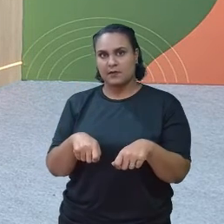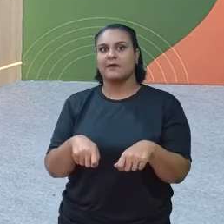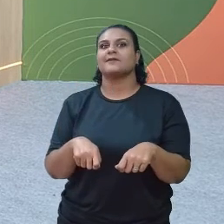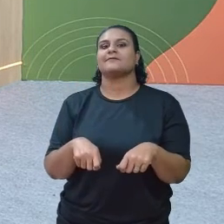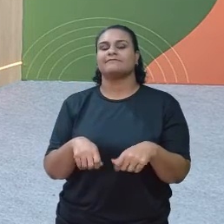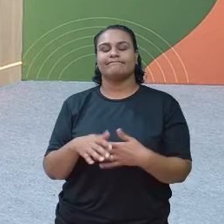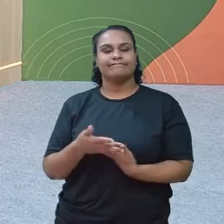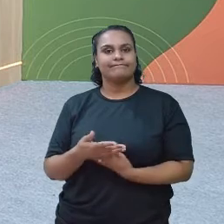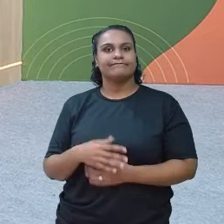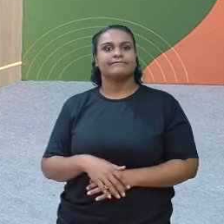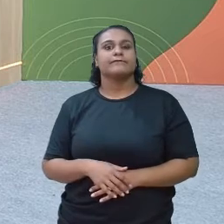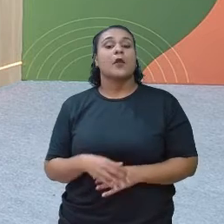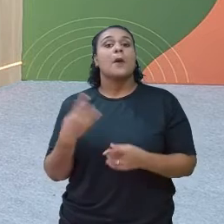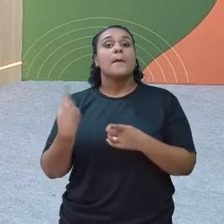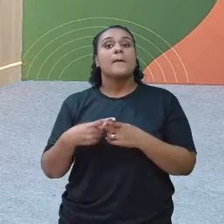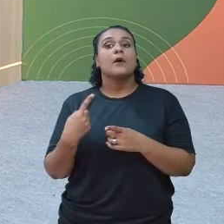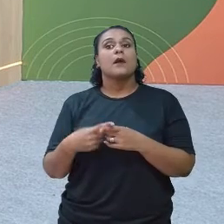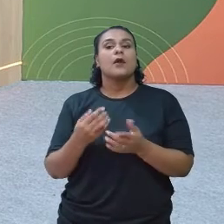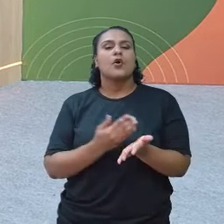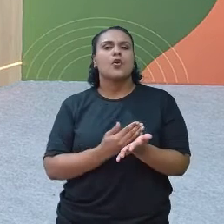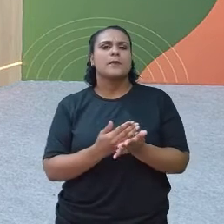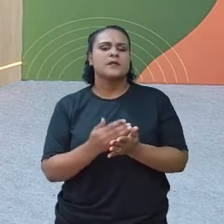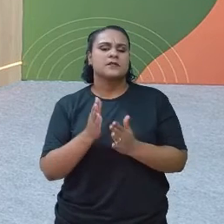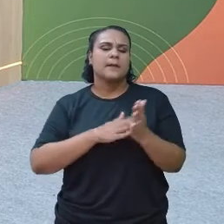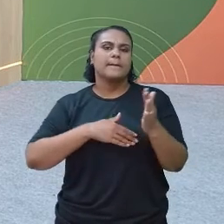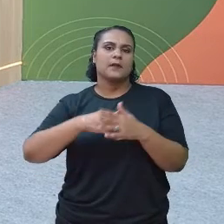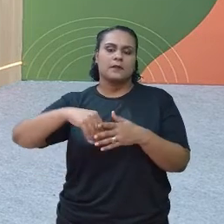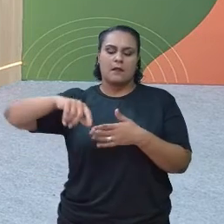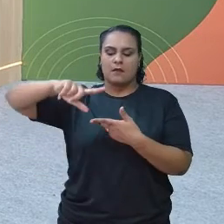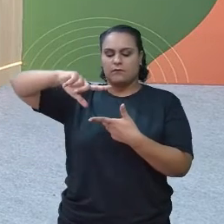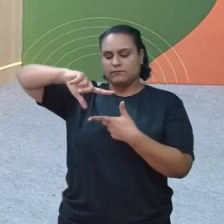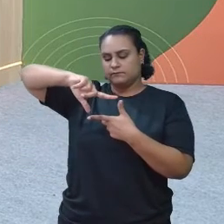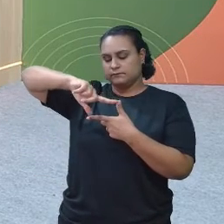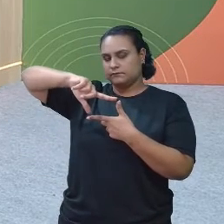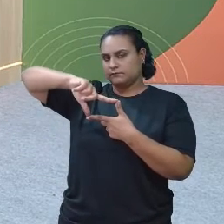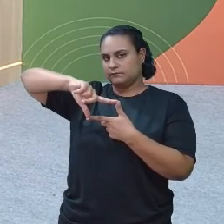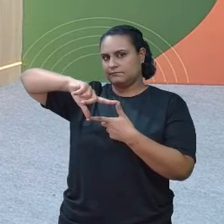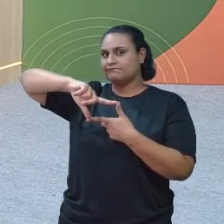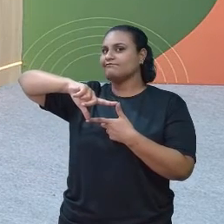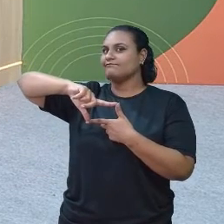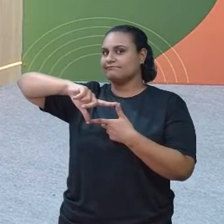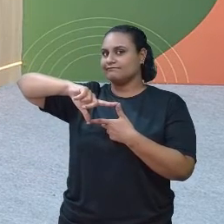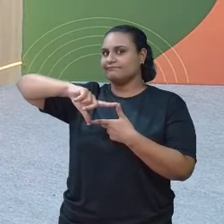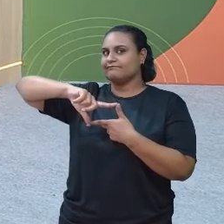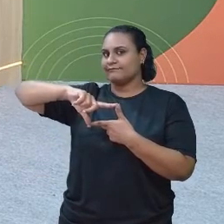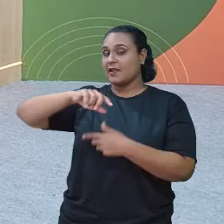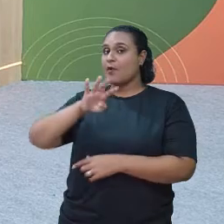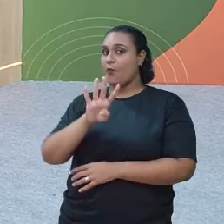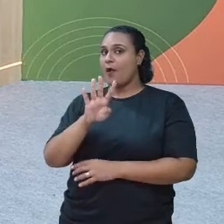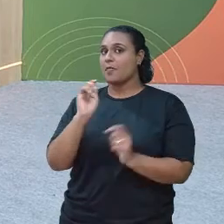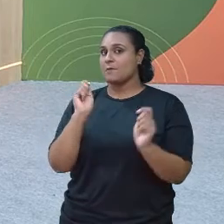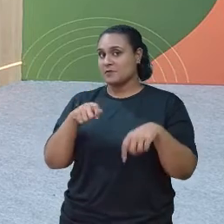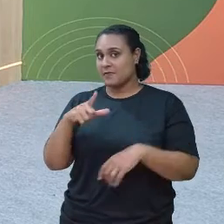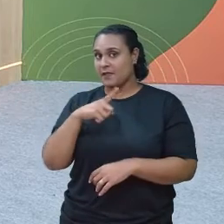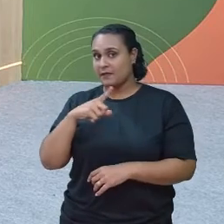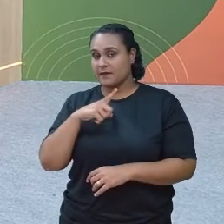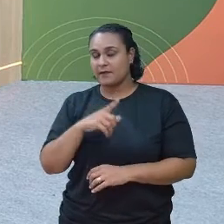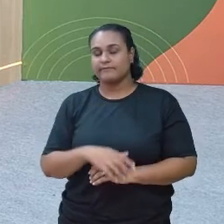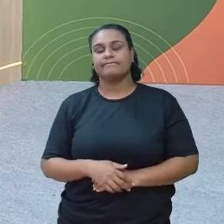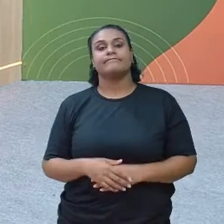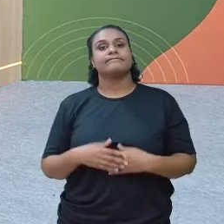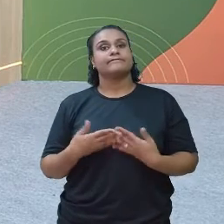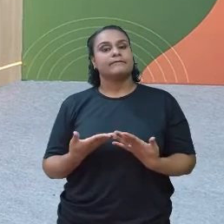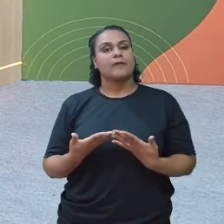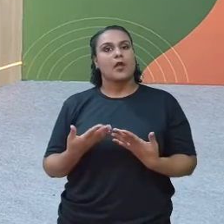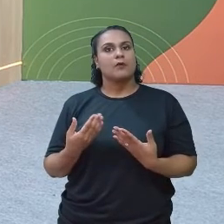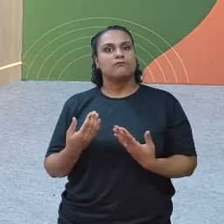é simplesmente porque eu comecei pintando a região retangular, que me dá 4 possibilidades. Como eu não posso